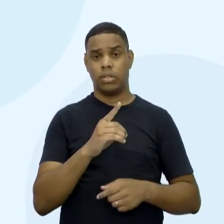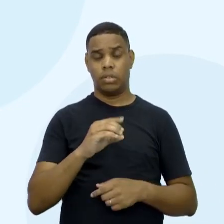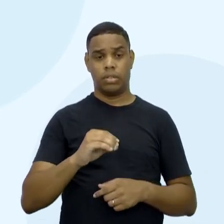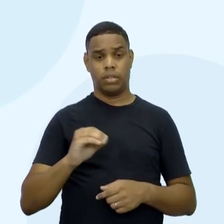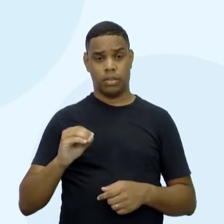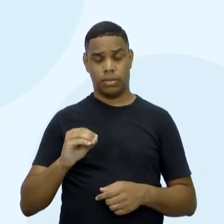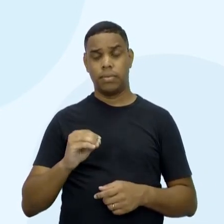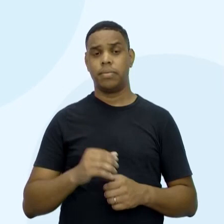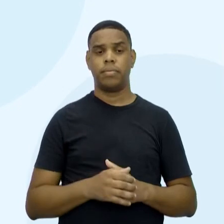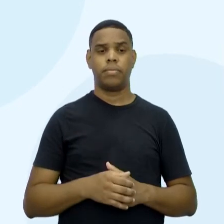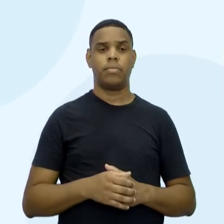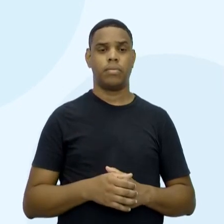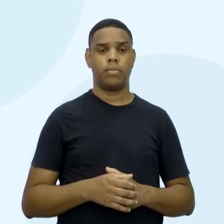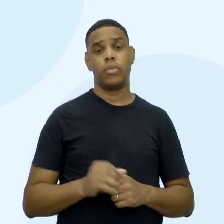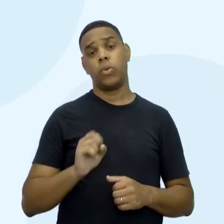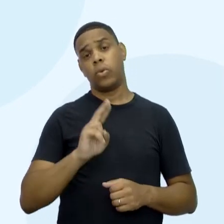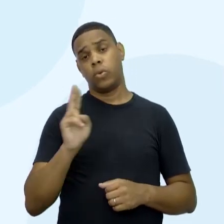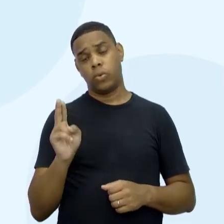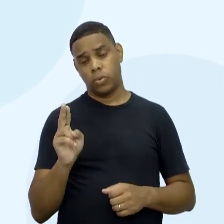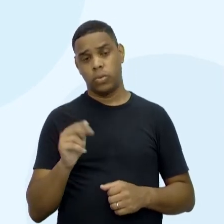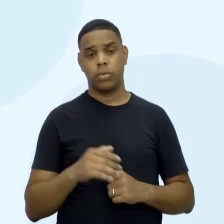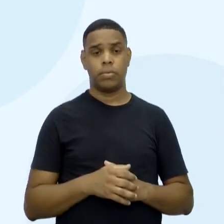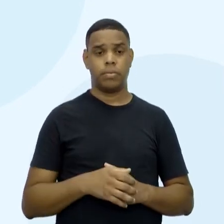100. Ou ainda,